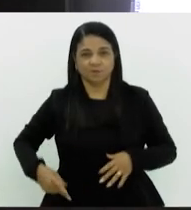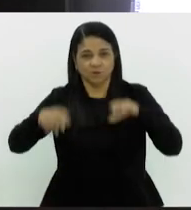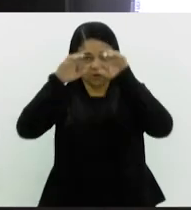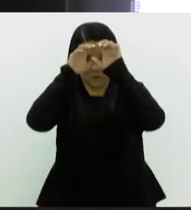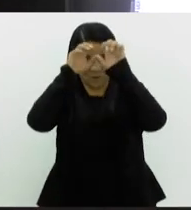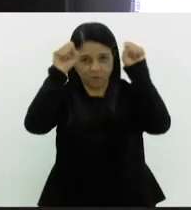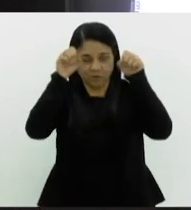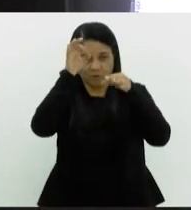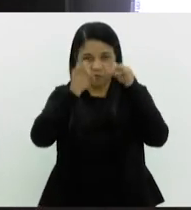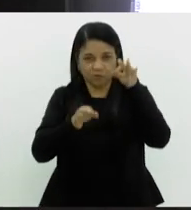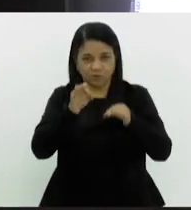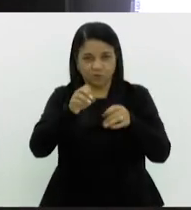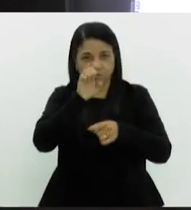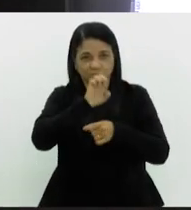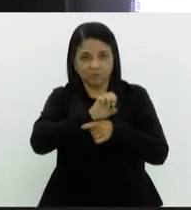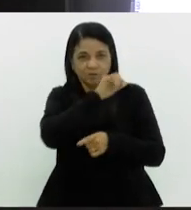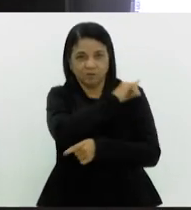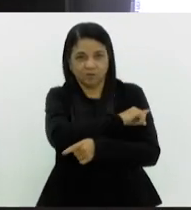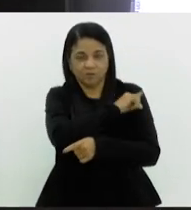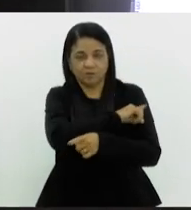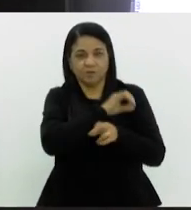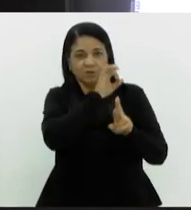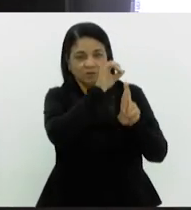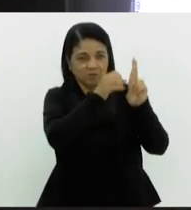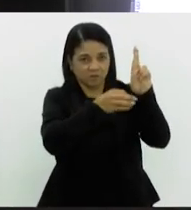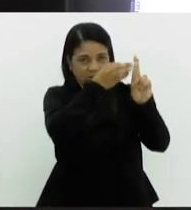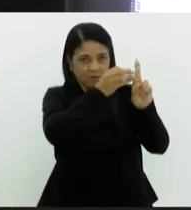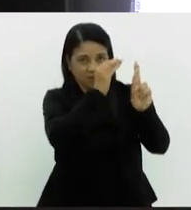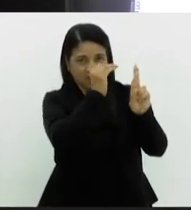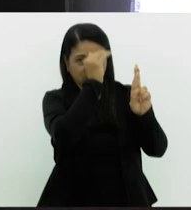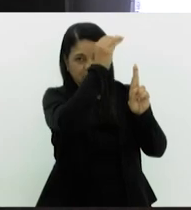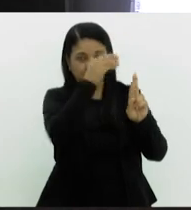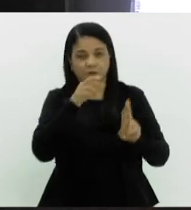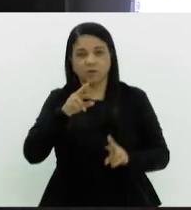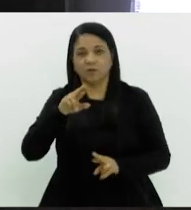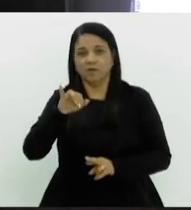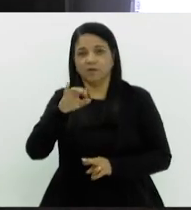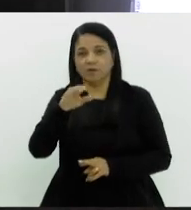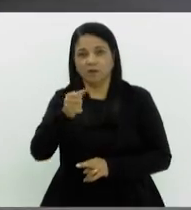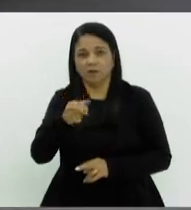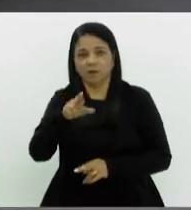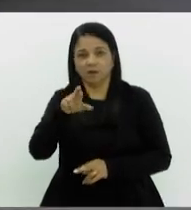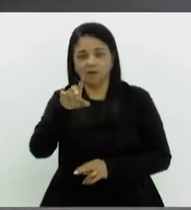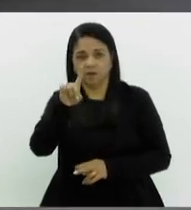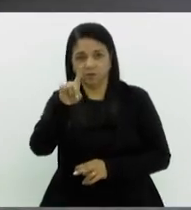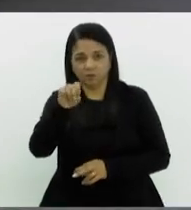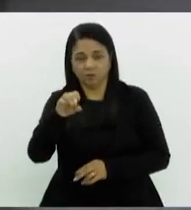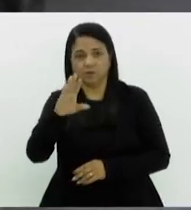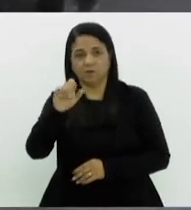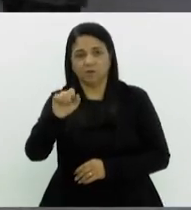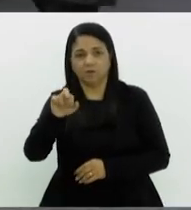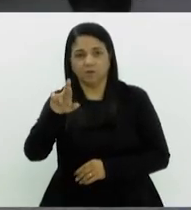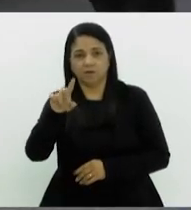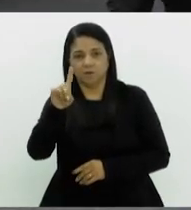de Justiça do Estado do Rio de Janeiro, desembargador Ricardo Rodrigues Cardoso.